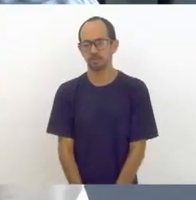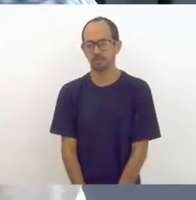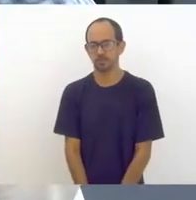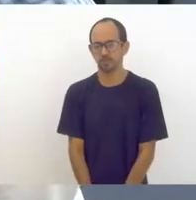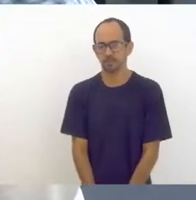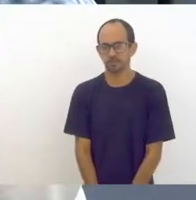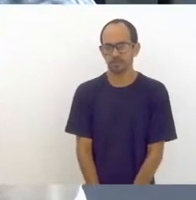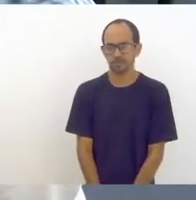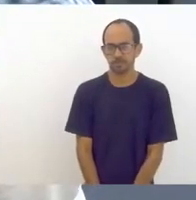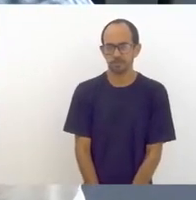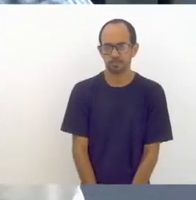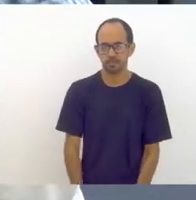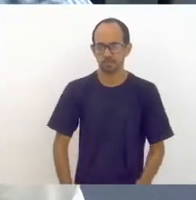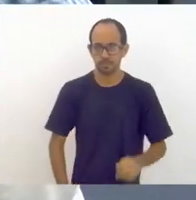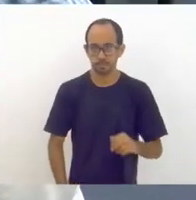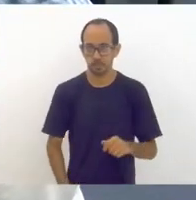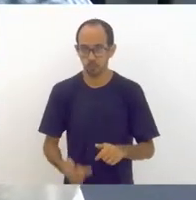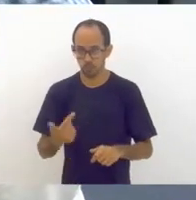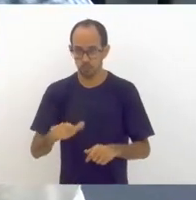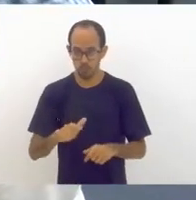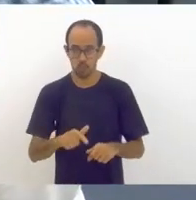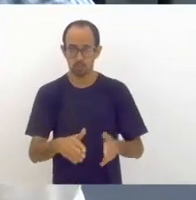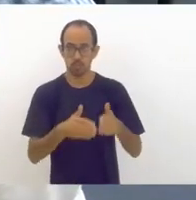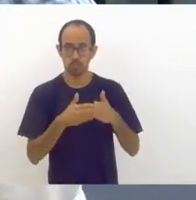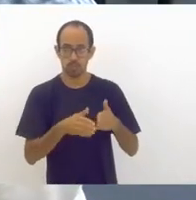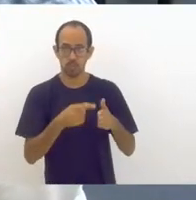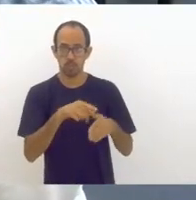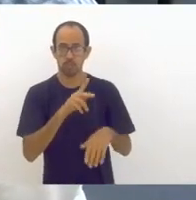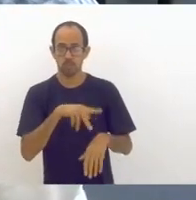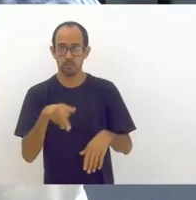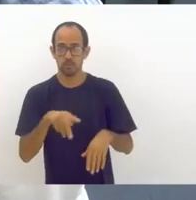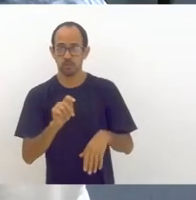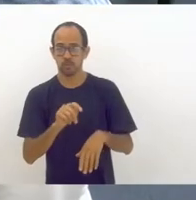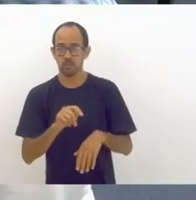A próxima, por favor, já se posicionar, professora